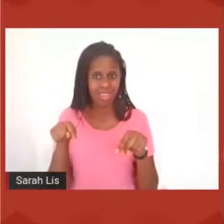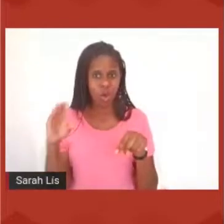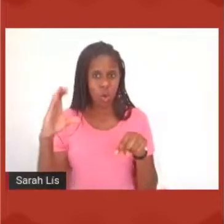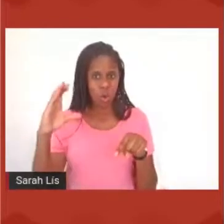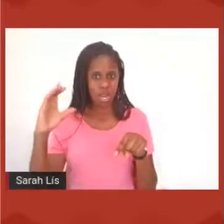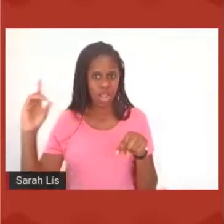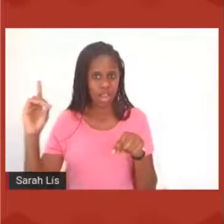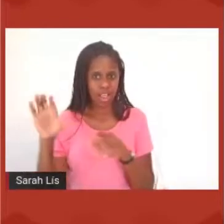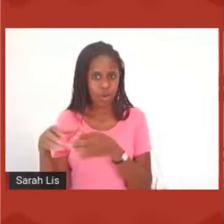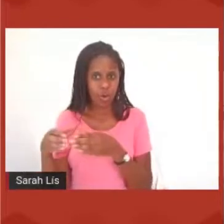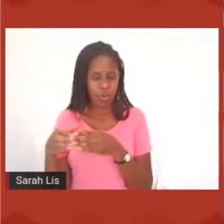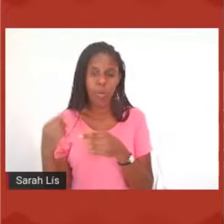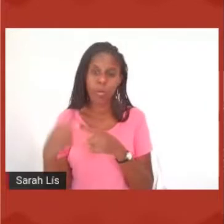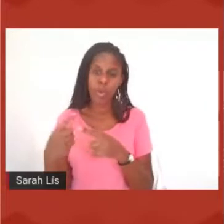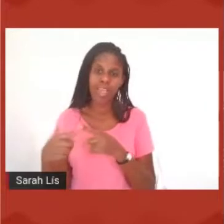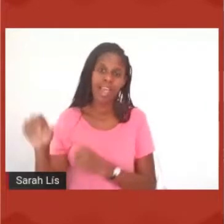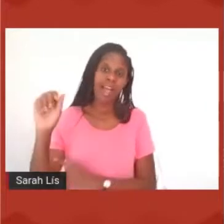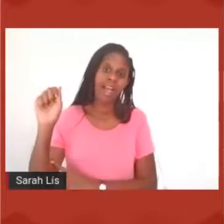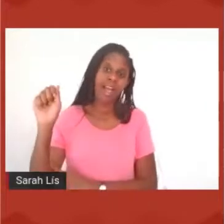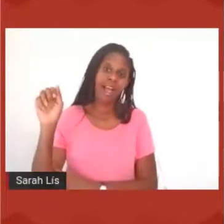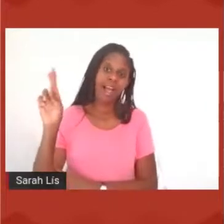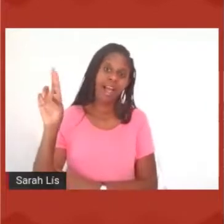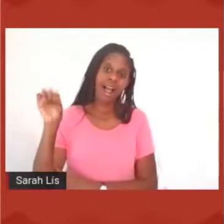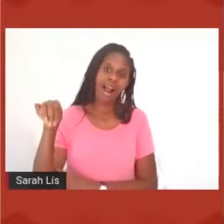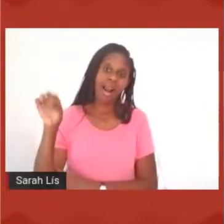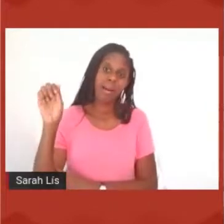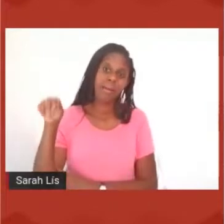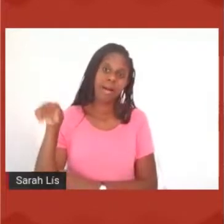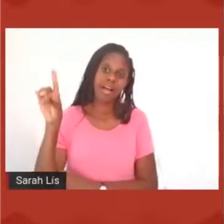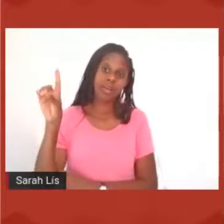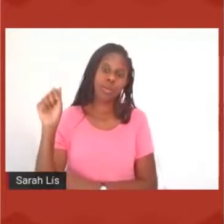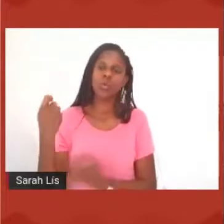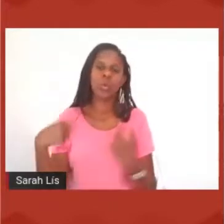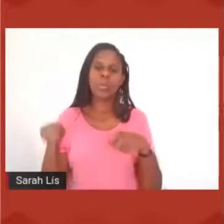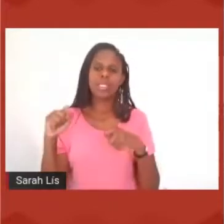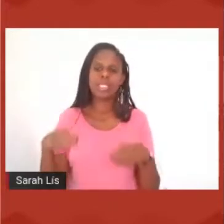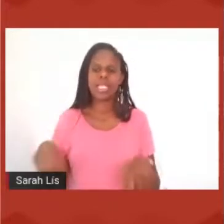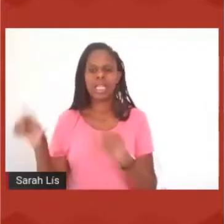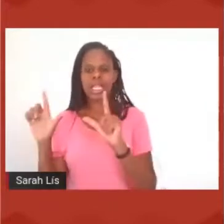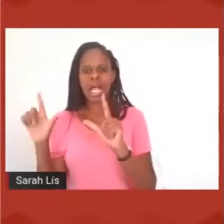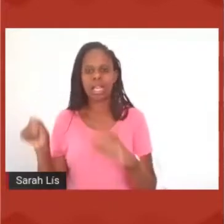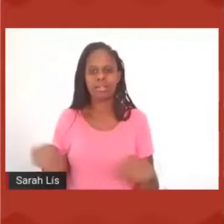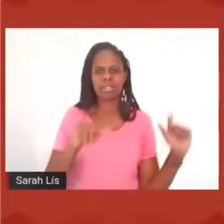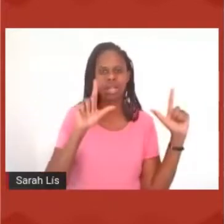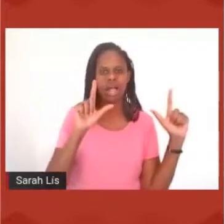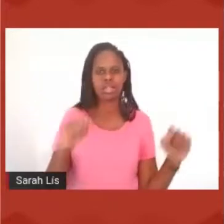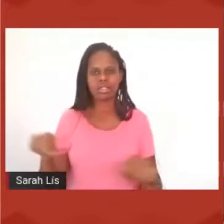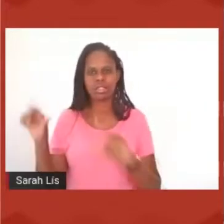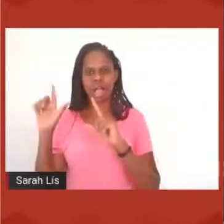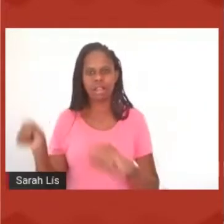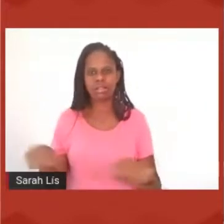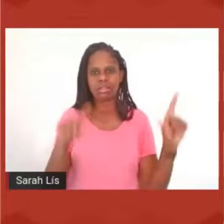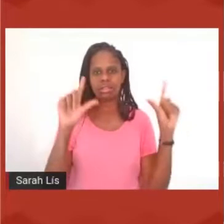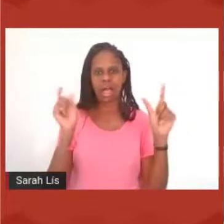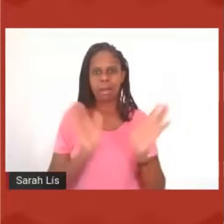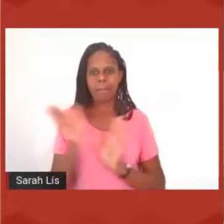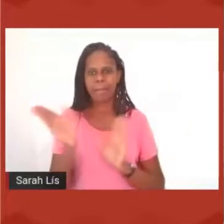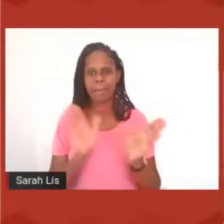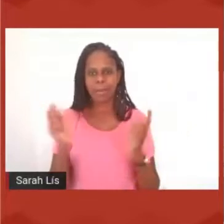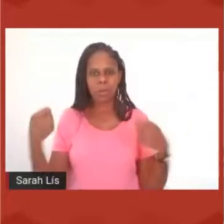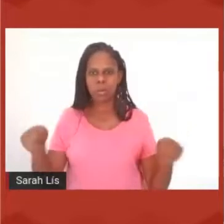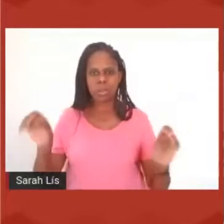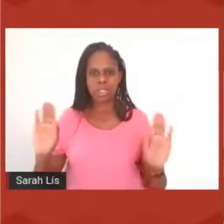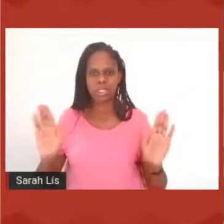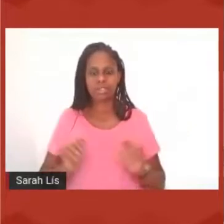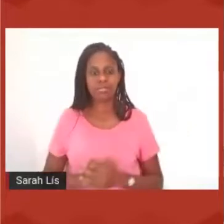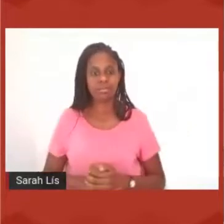esse grupo? Porque aí o Armando não precisa ficar se dividindo entre as salas e dando conta de tudo. Ou então, se vocês quiserem, eu posso